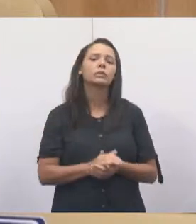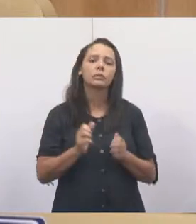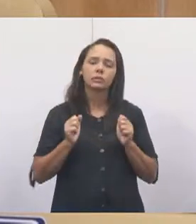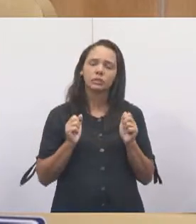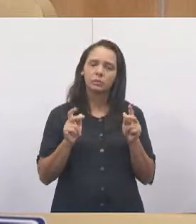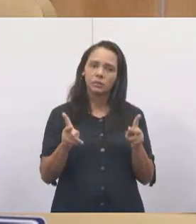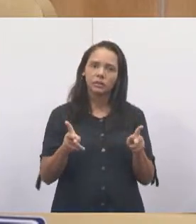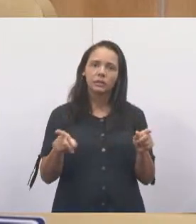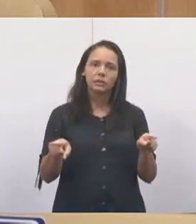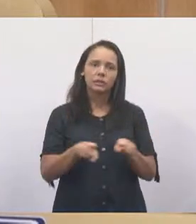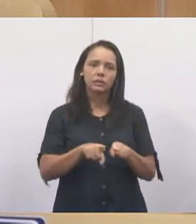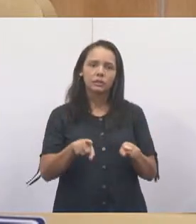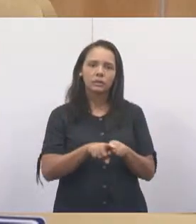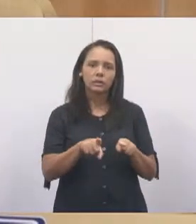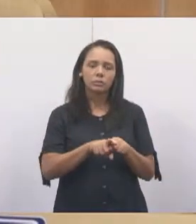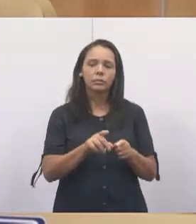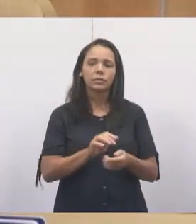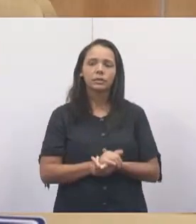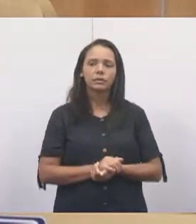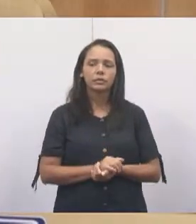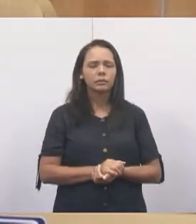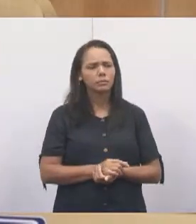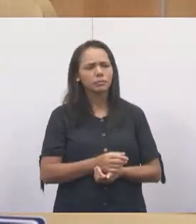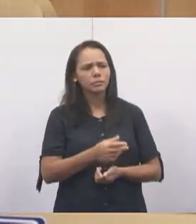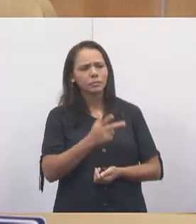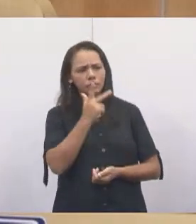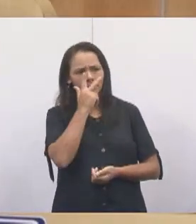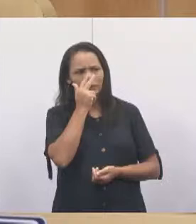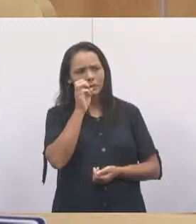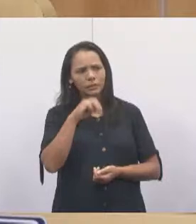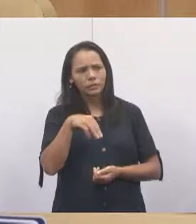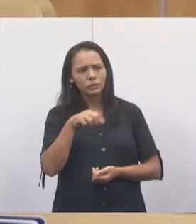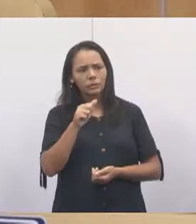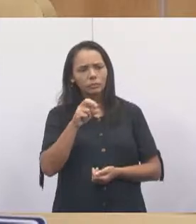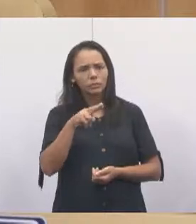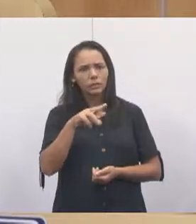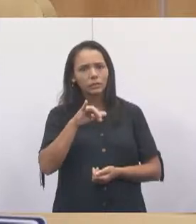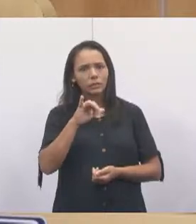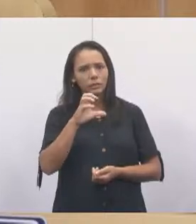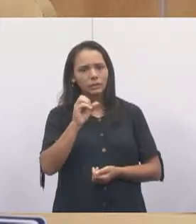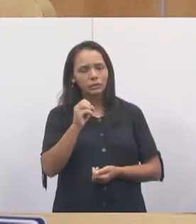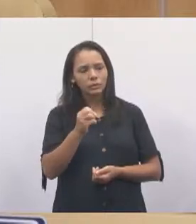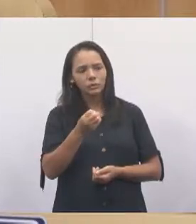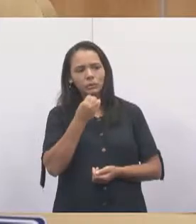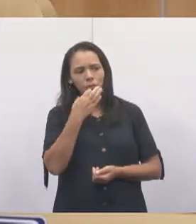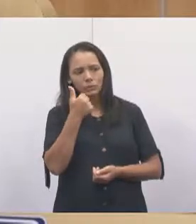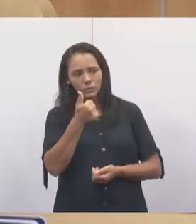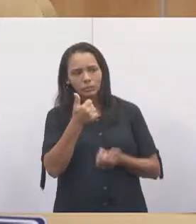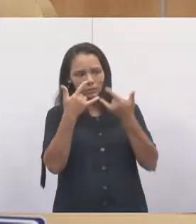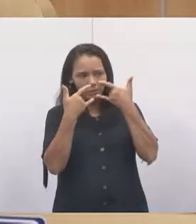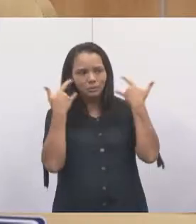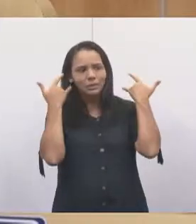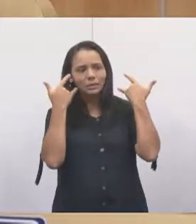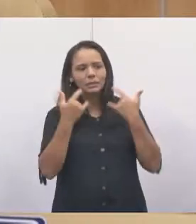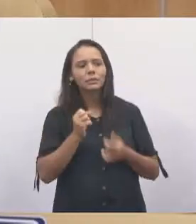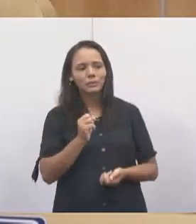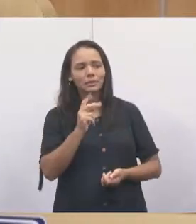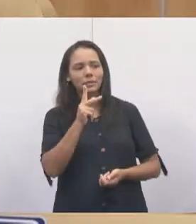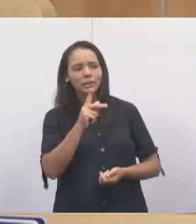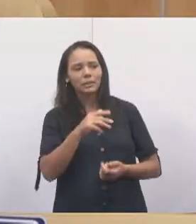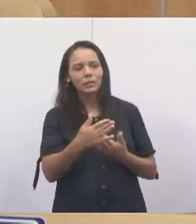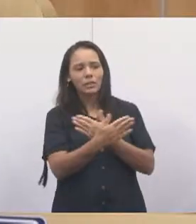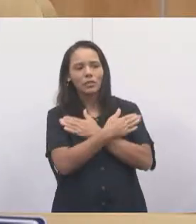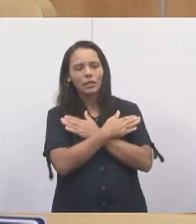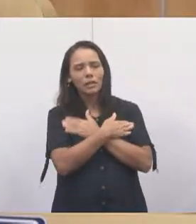pouquinho sobre isso. Acho que é o Maurício que está ali. Tudo bem, Maurício? Está com máscara, né? Tá certo. Um